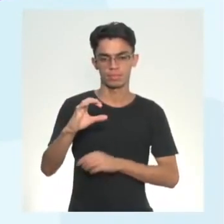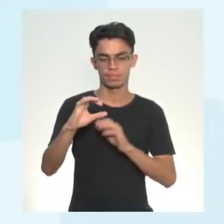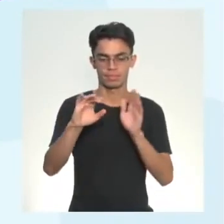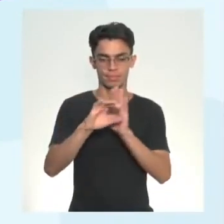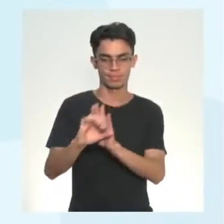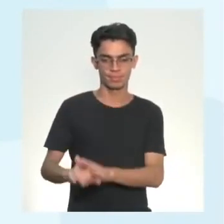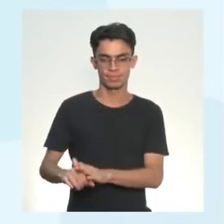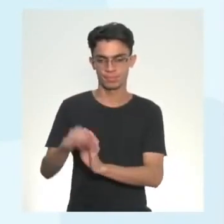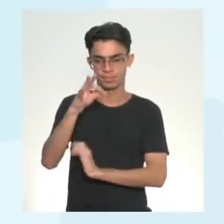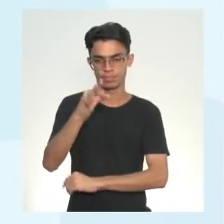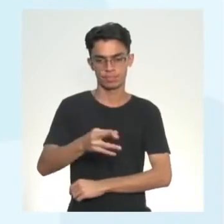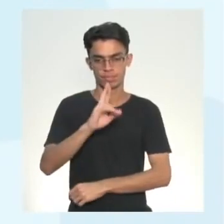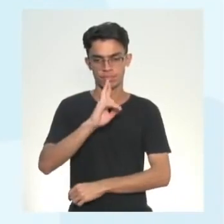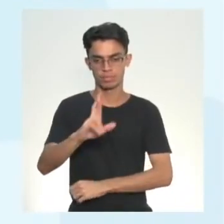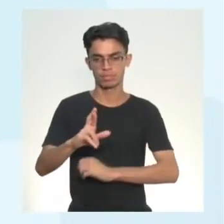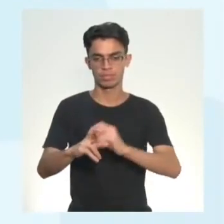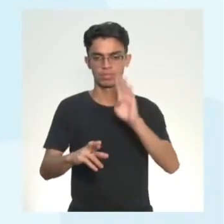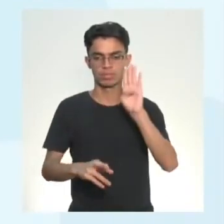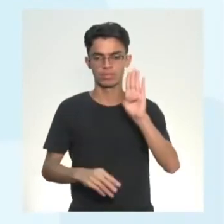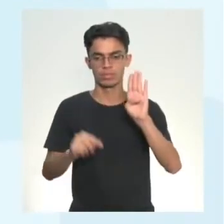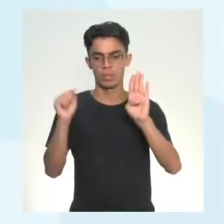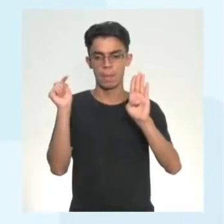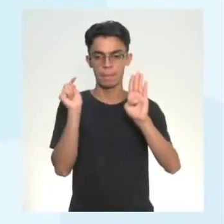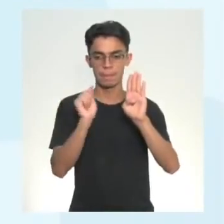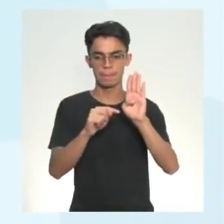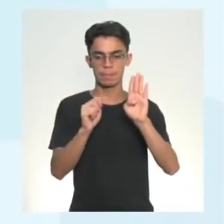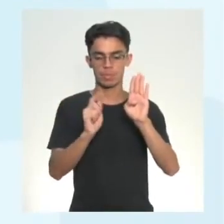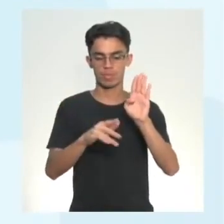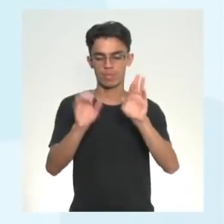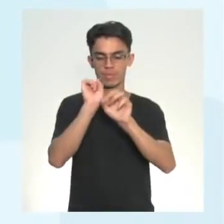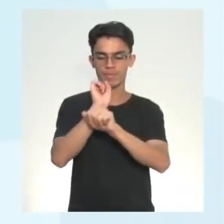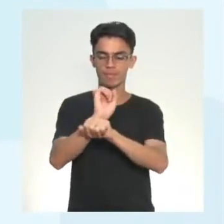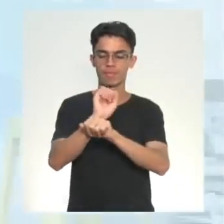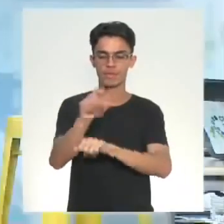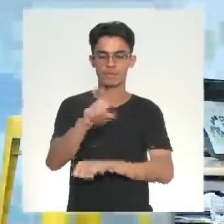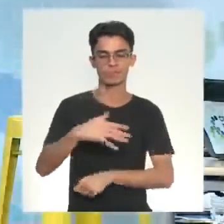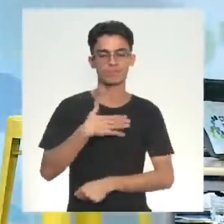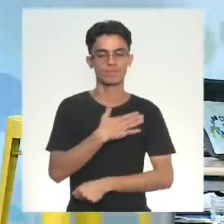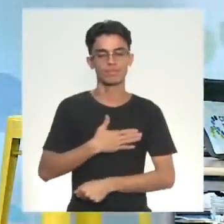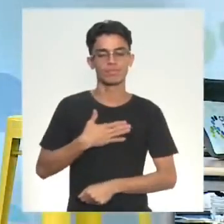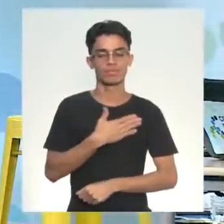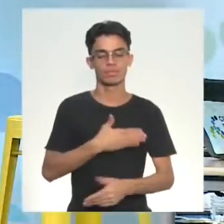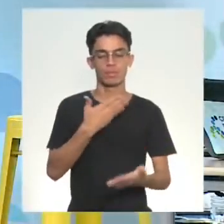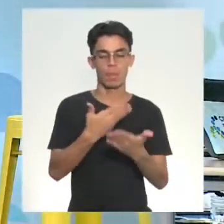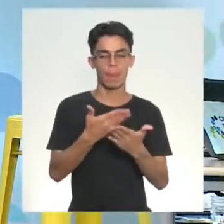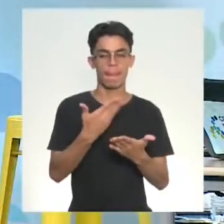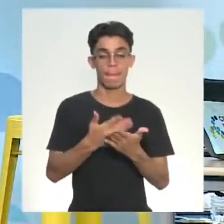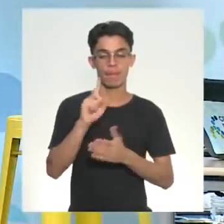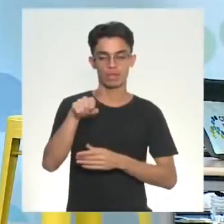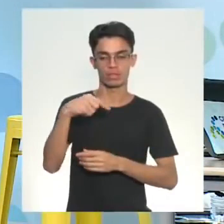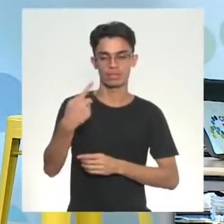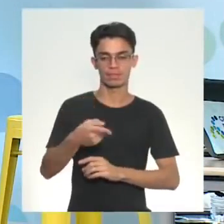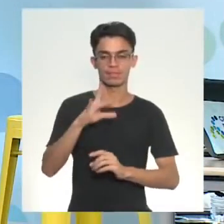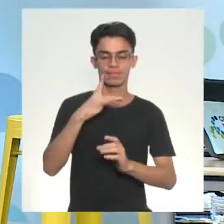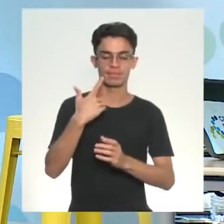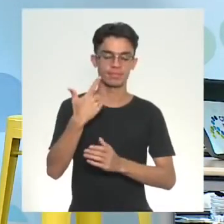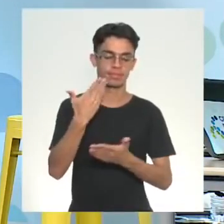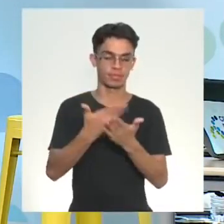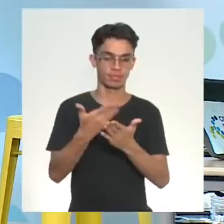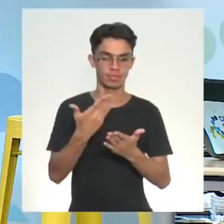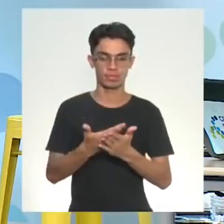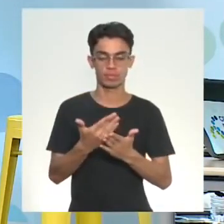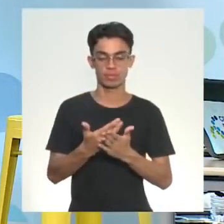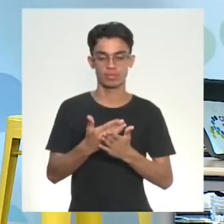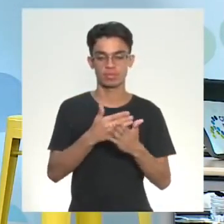alternativa correta, letra B. Espero que você tenha gostado da nossa aula, que na próxima aula